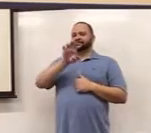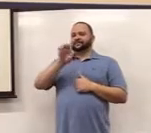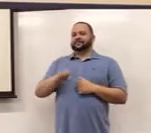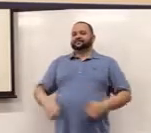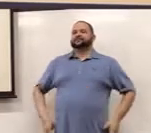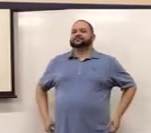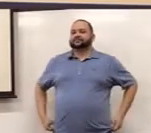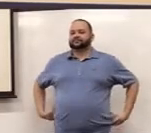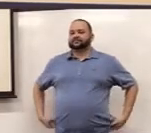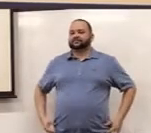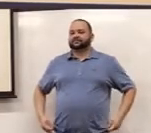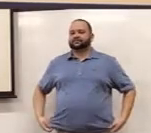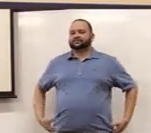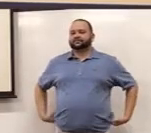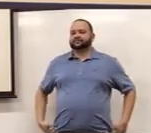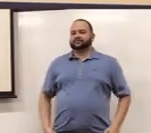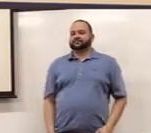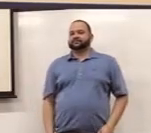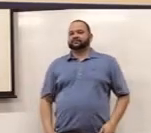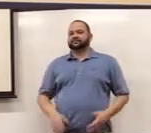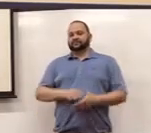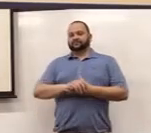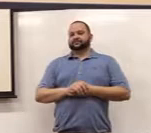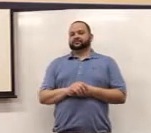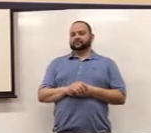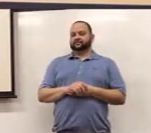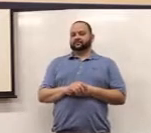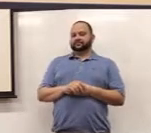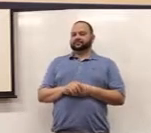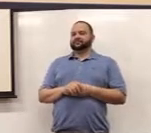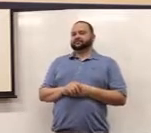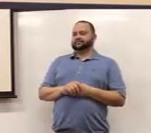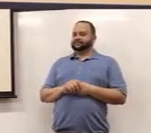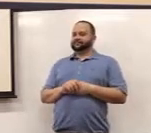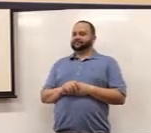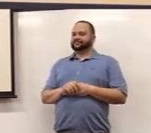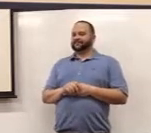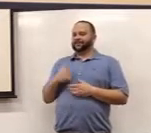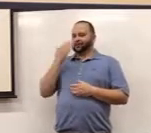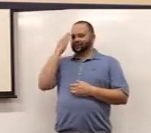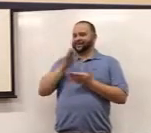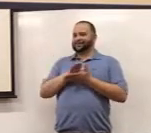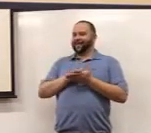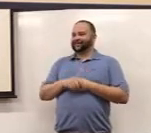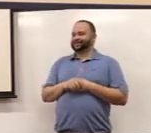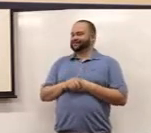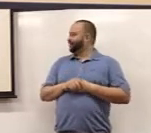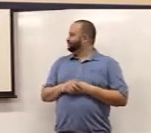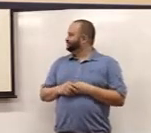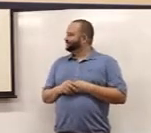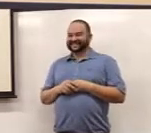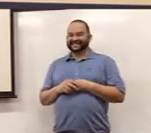agora eu tenho duas notas diferentes. Percebe que da escala que eu comecei, que não